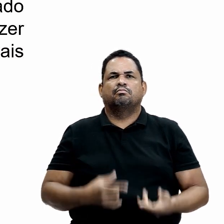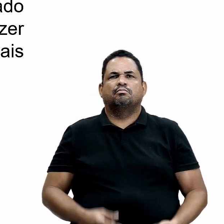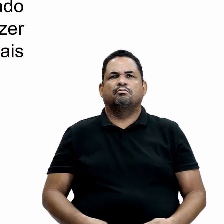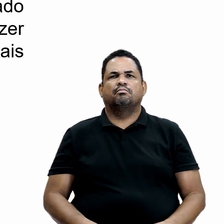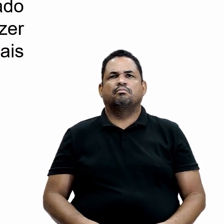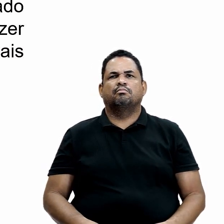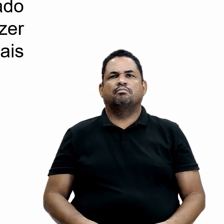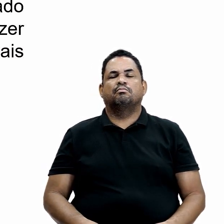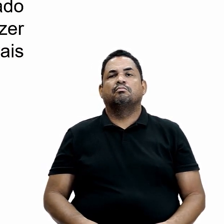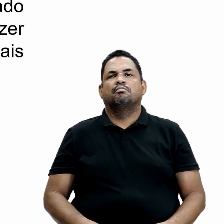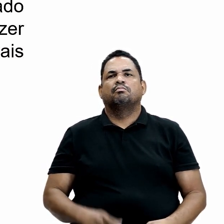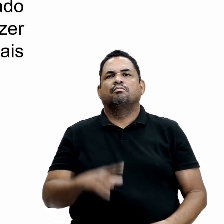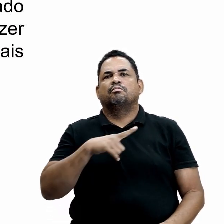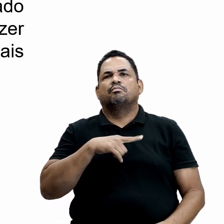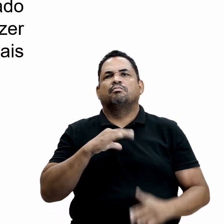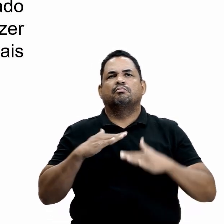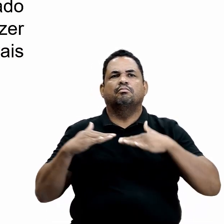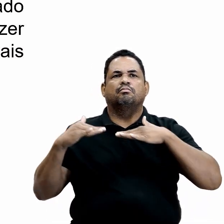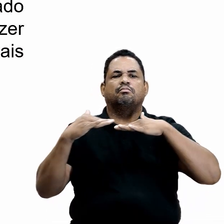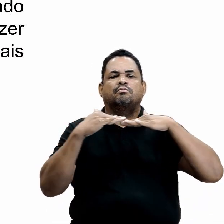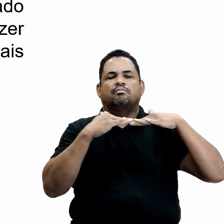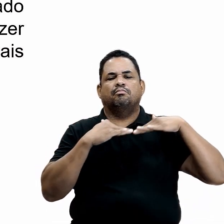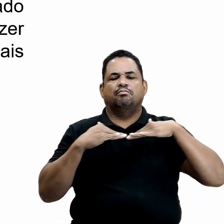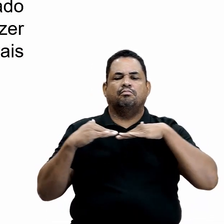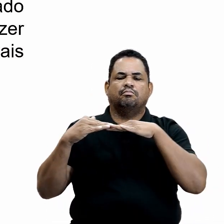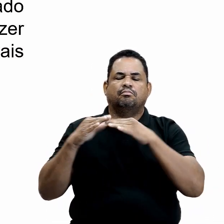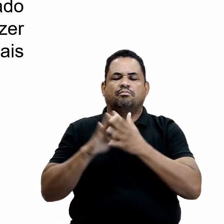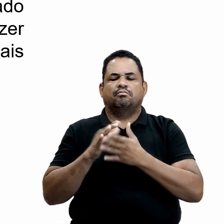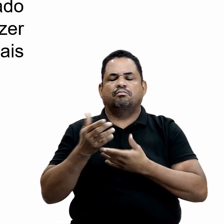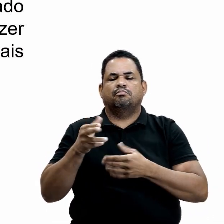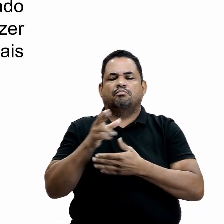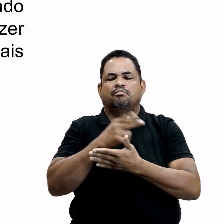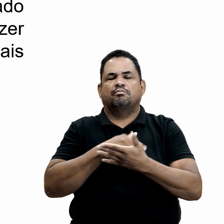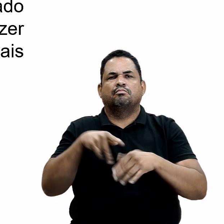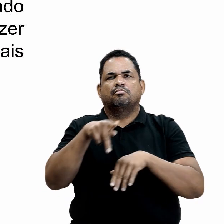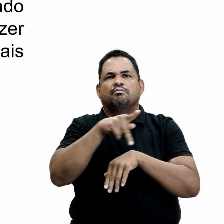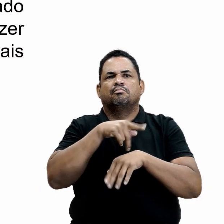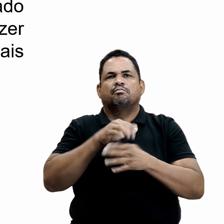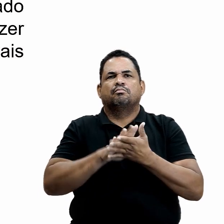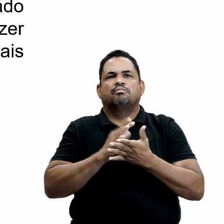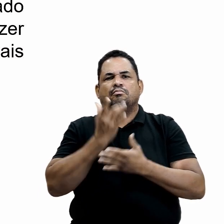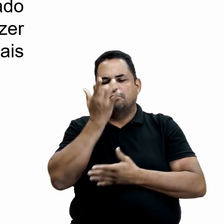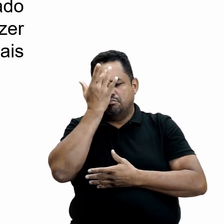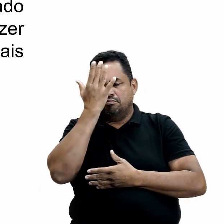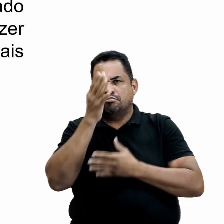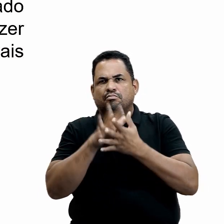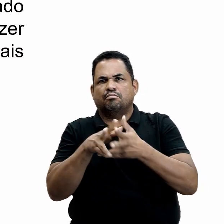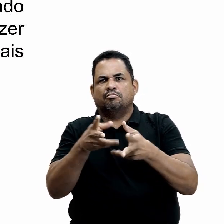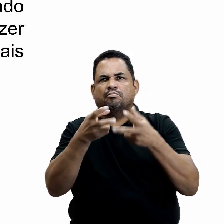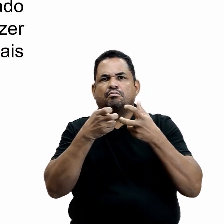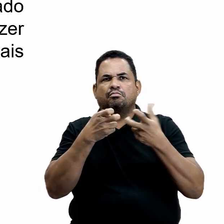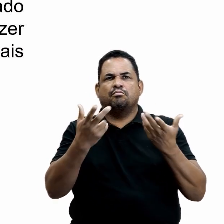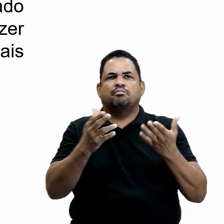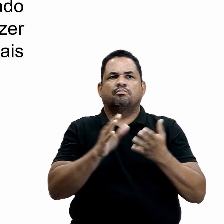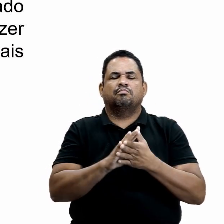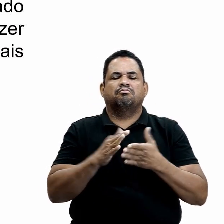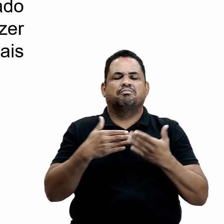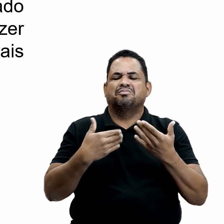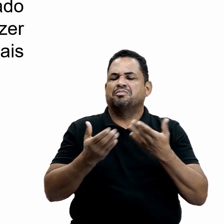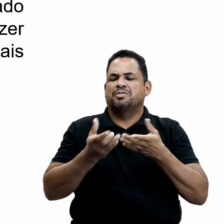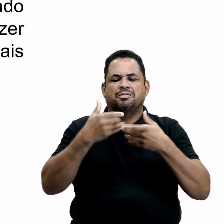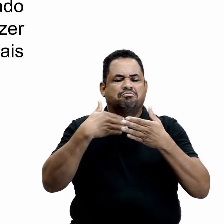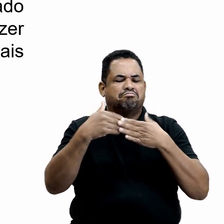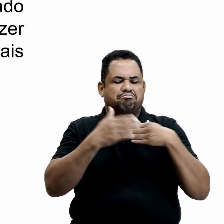Entre eles, temos o padrão internacional, que facilita a identificação do termo em qualquer lugar do